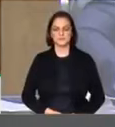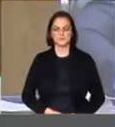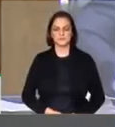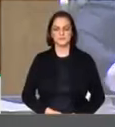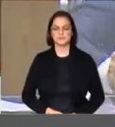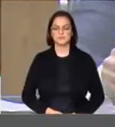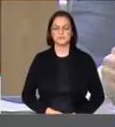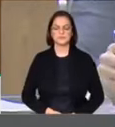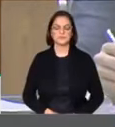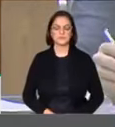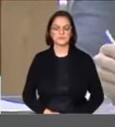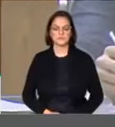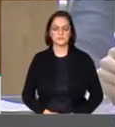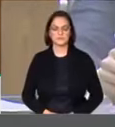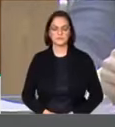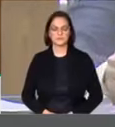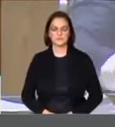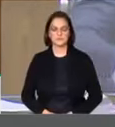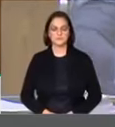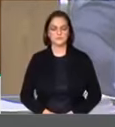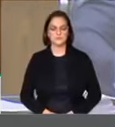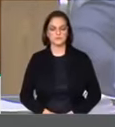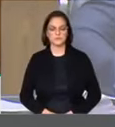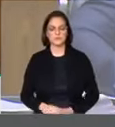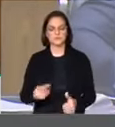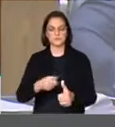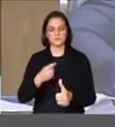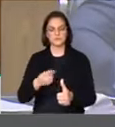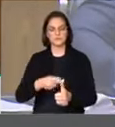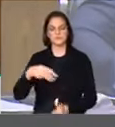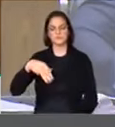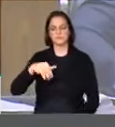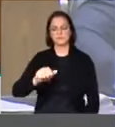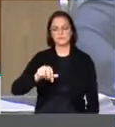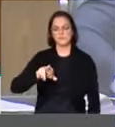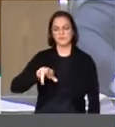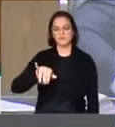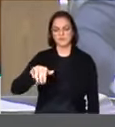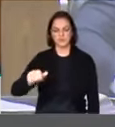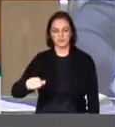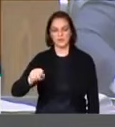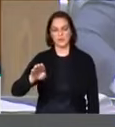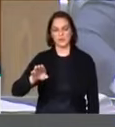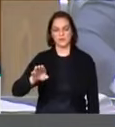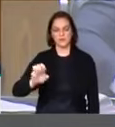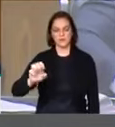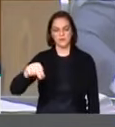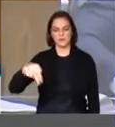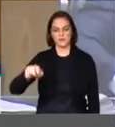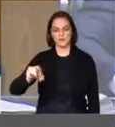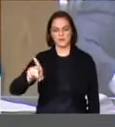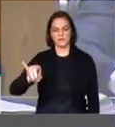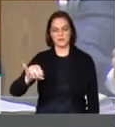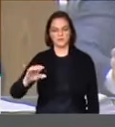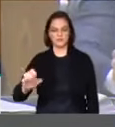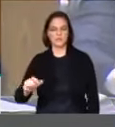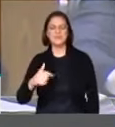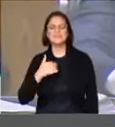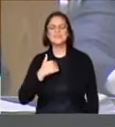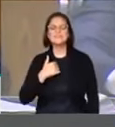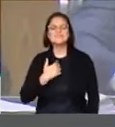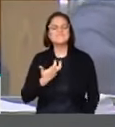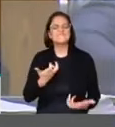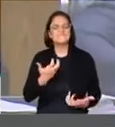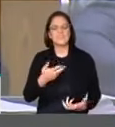passar para a doutora Maria Berenice Dias. Eu queria aqui externar os